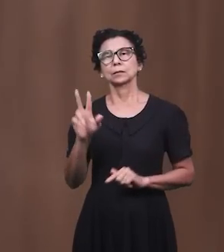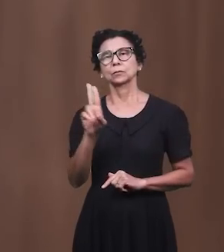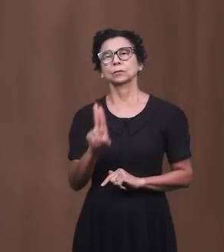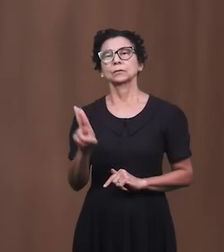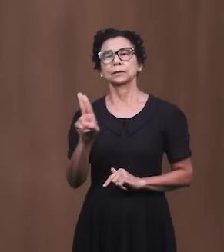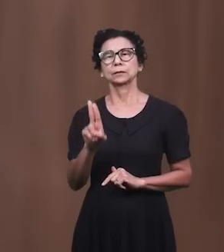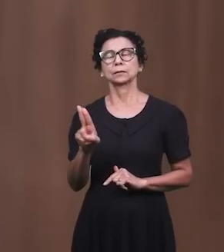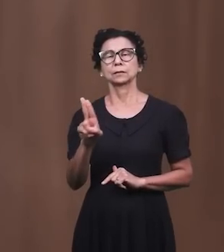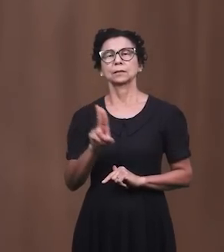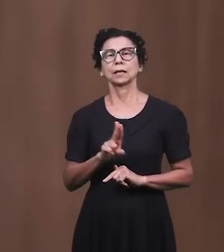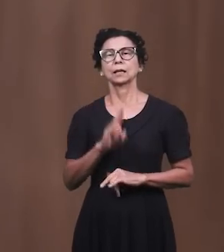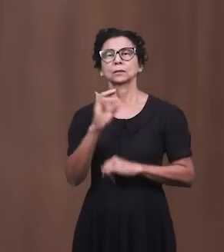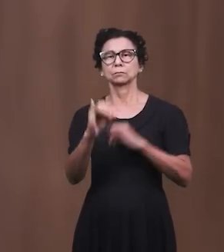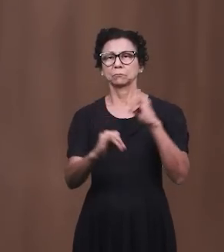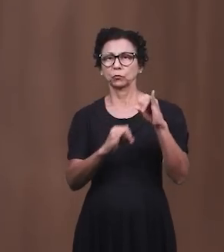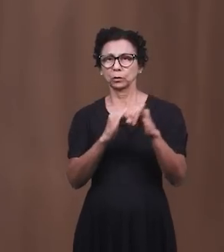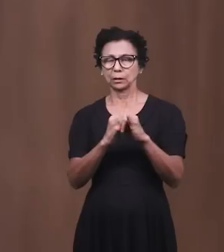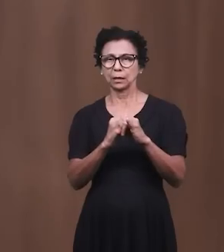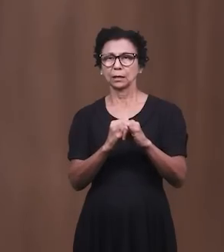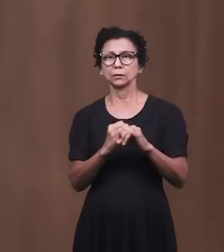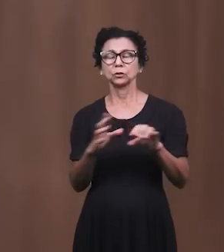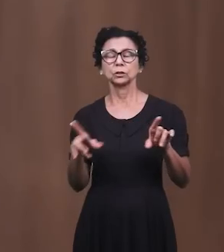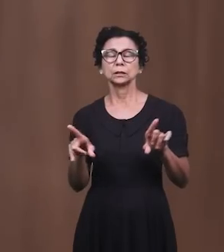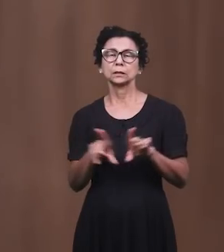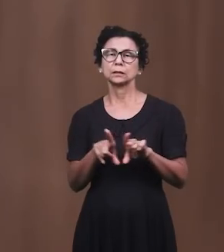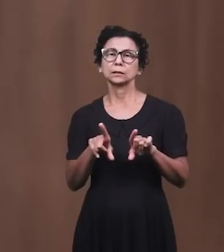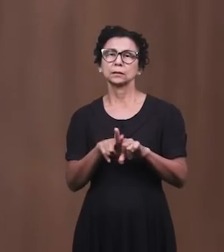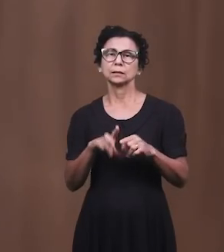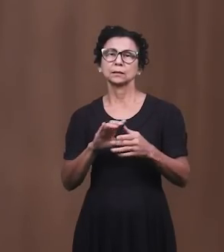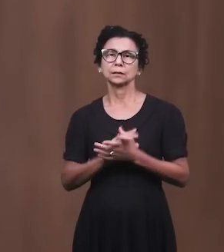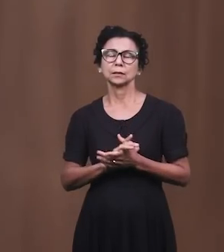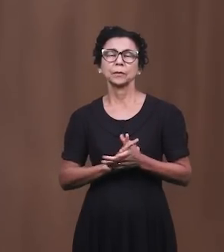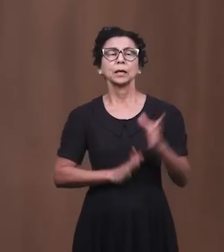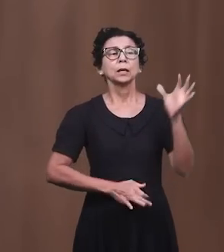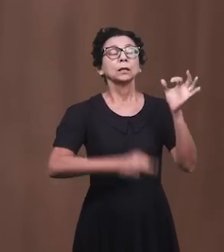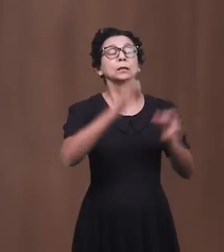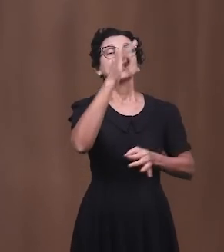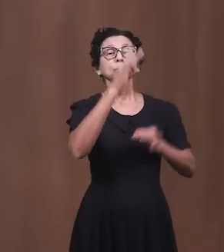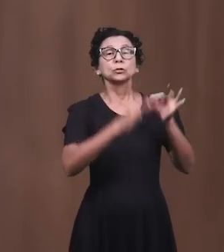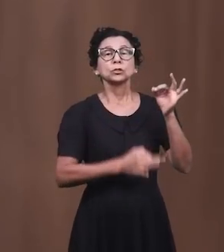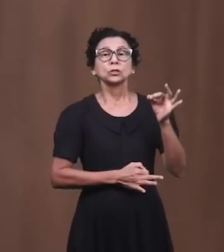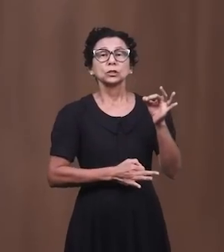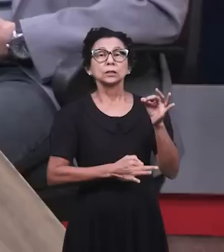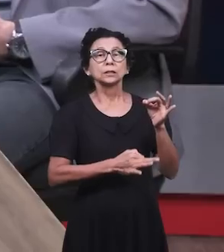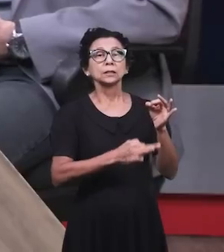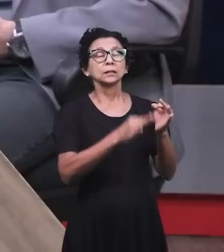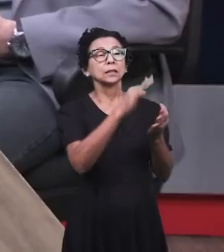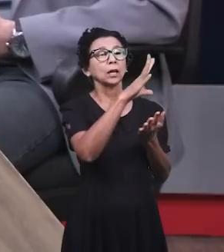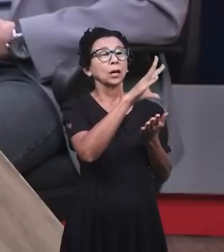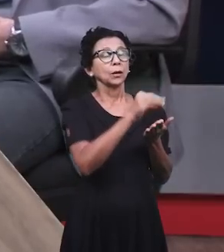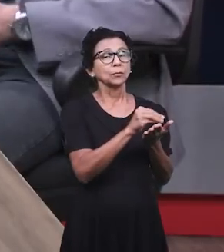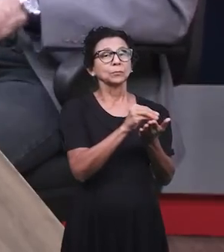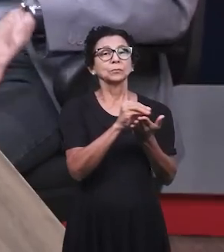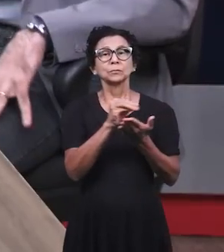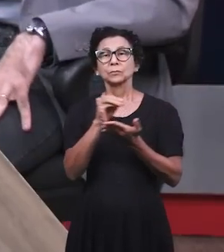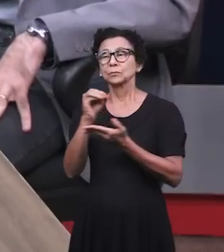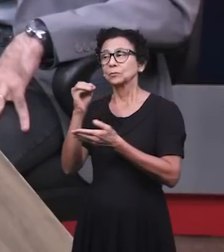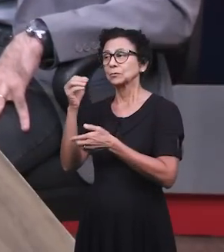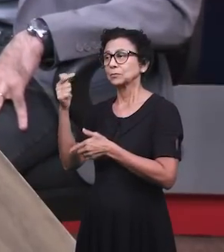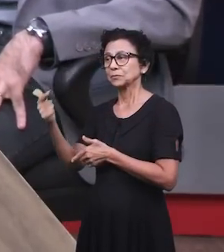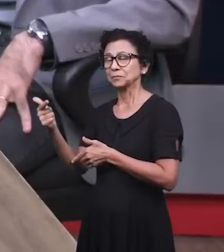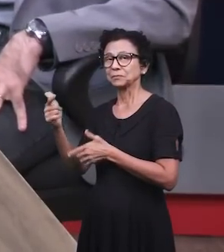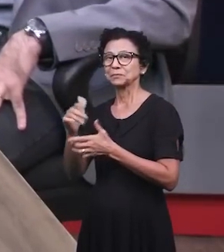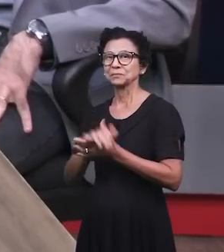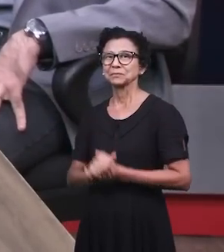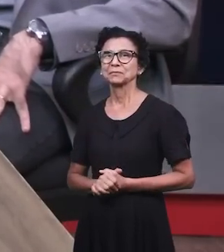Informática Aplicada, também é oficial de Justiça do Tribunal de Justiça do Espírito Santo. Ufa! Terminamos de